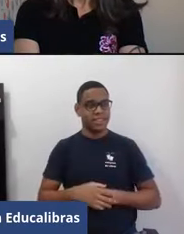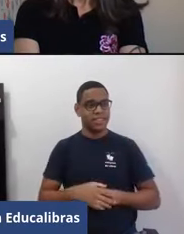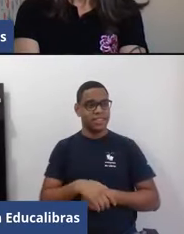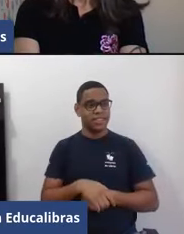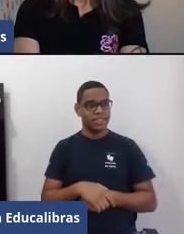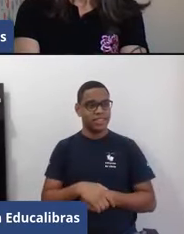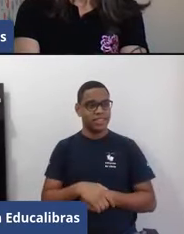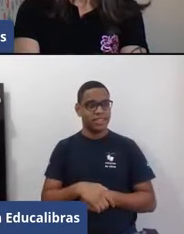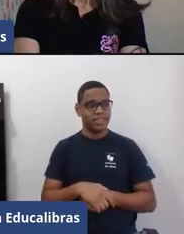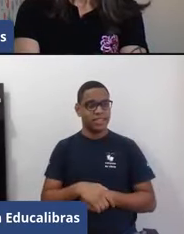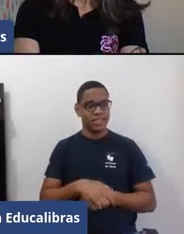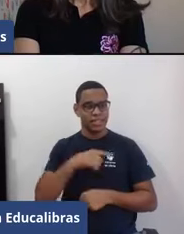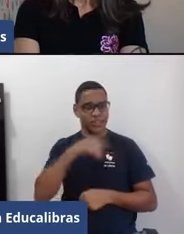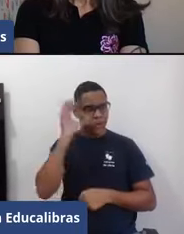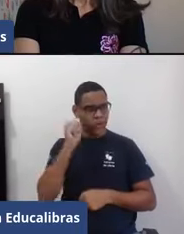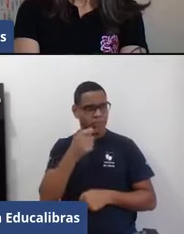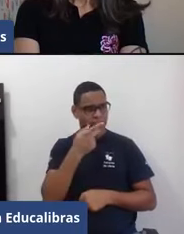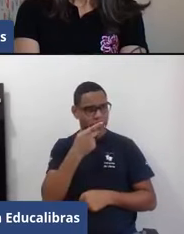Está me escutando?